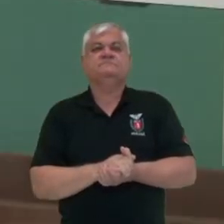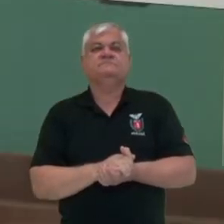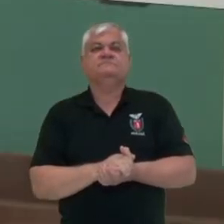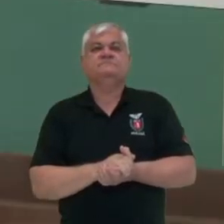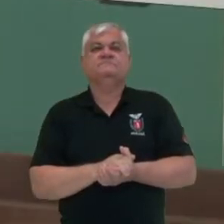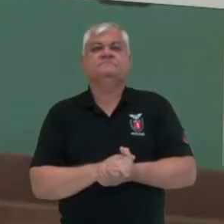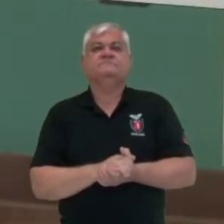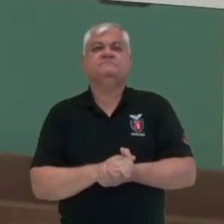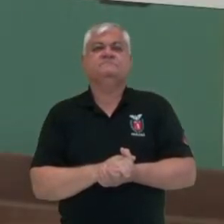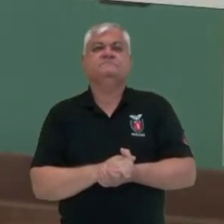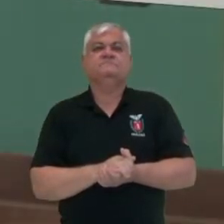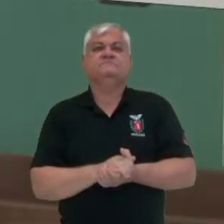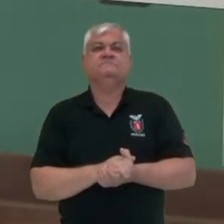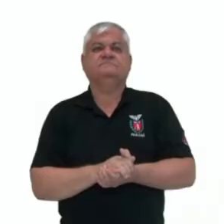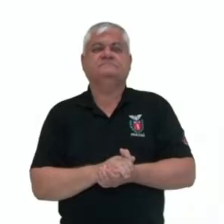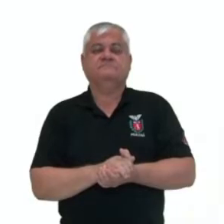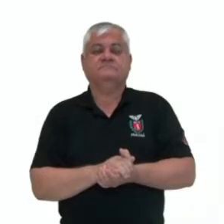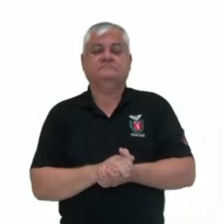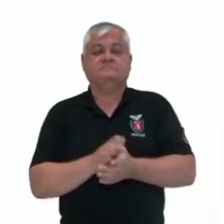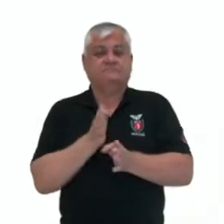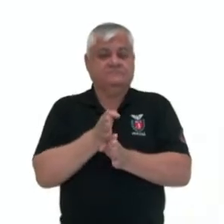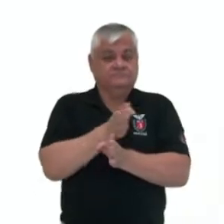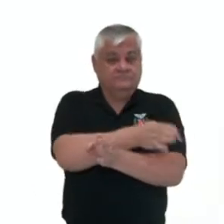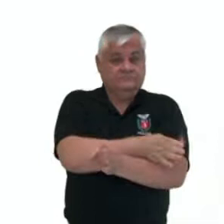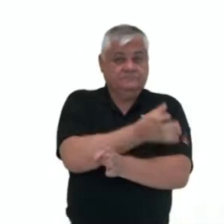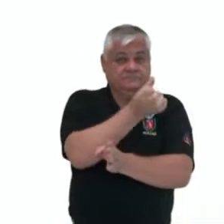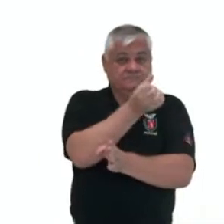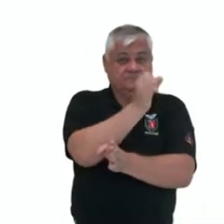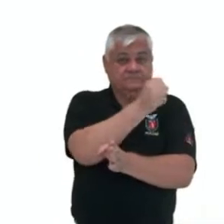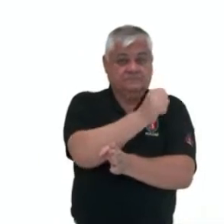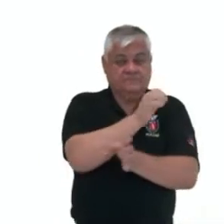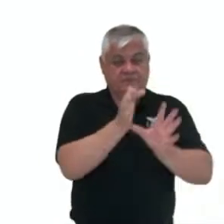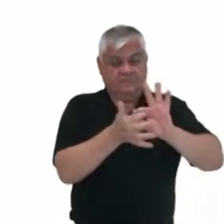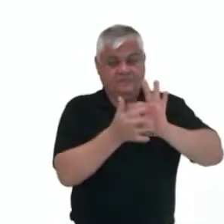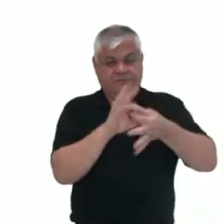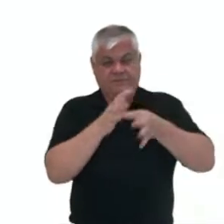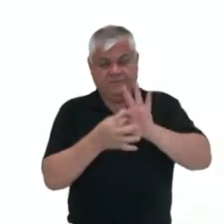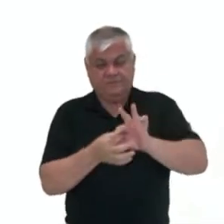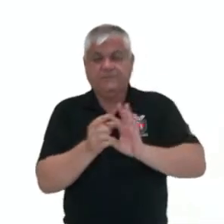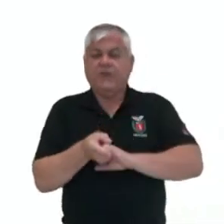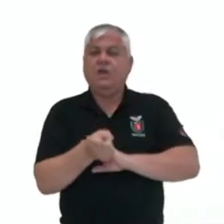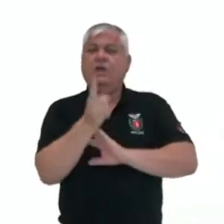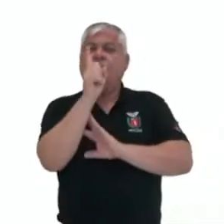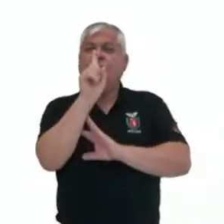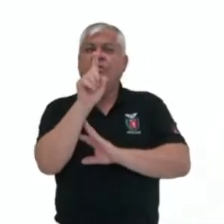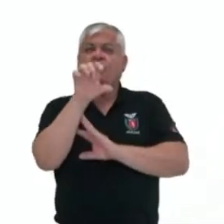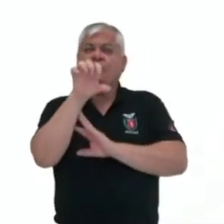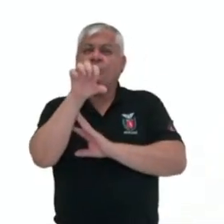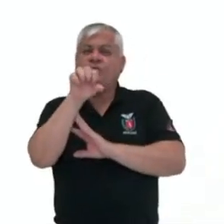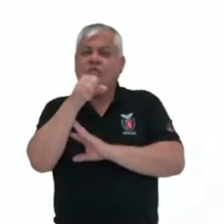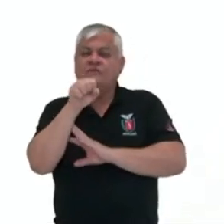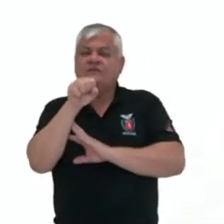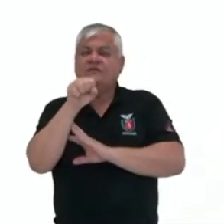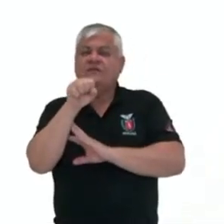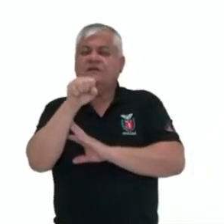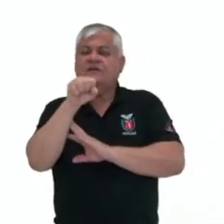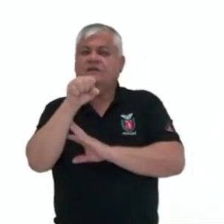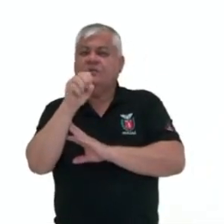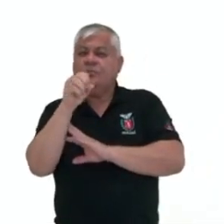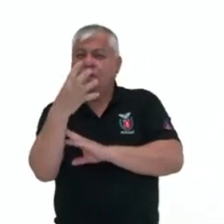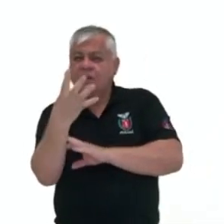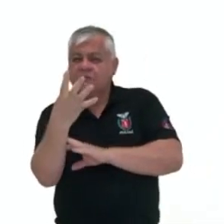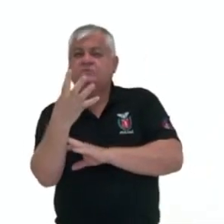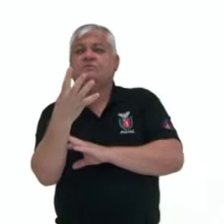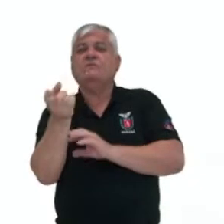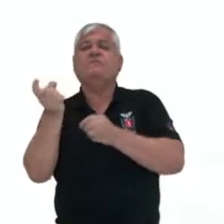Então, voltando lá, 688 tornou-se olímpico e em 1904 retornou às Olimpíadas, então ele saiu e